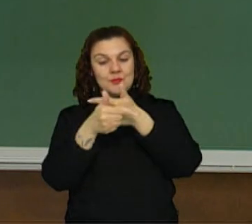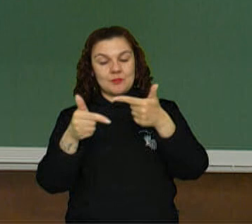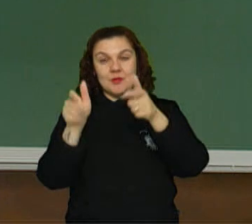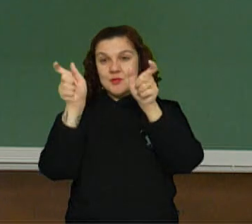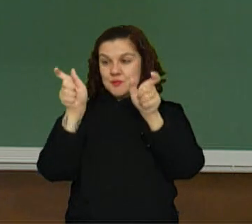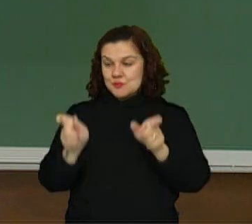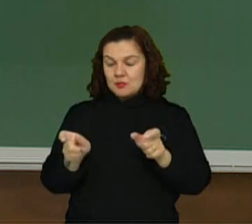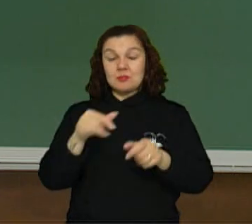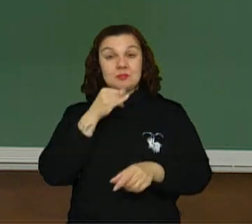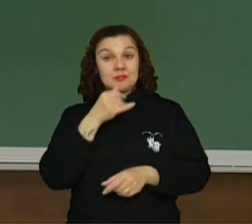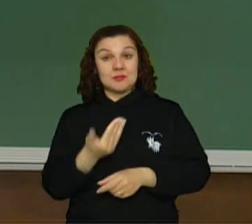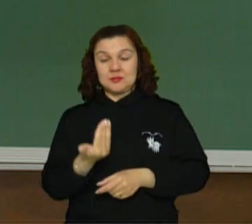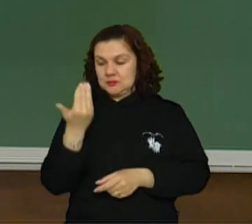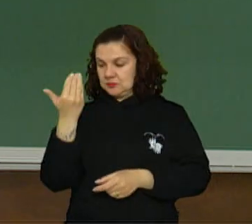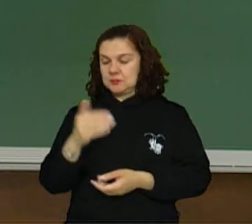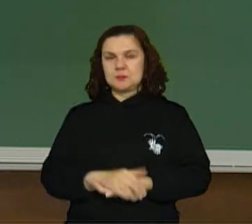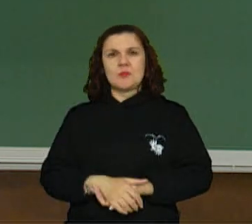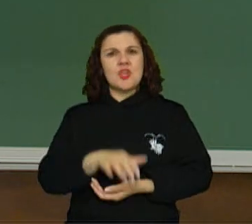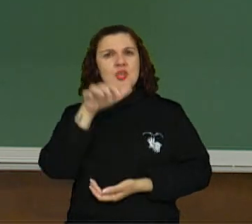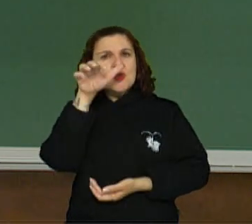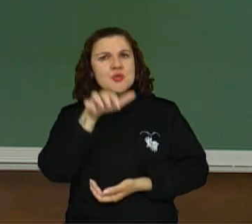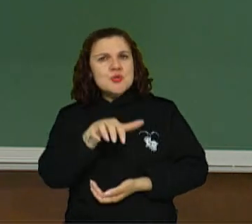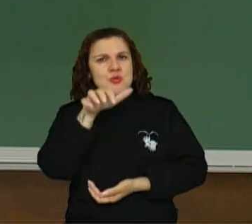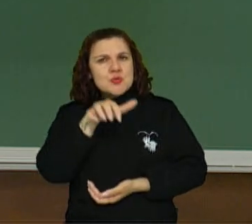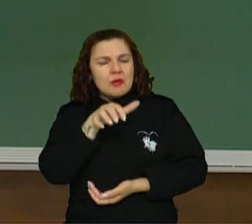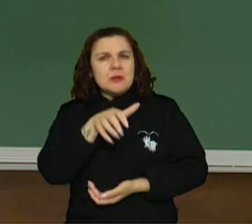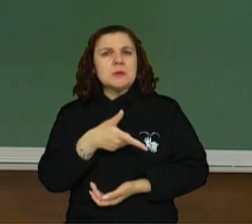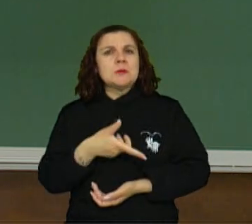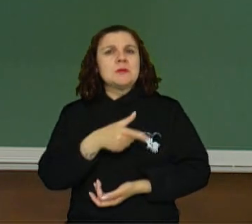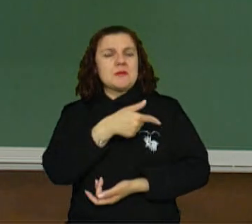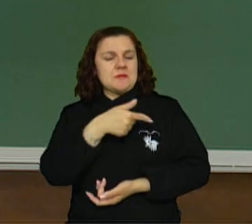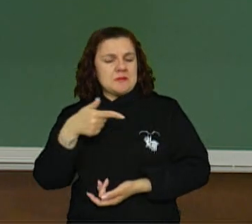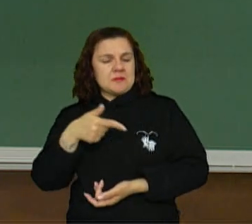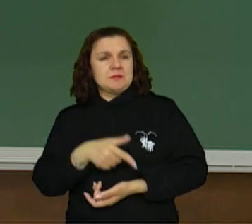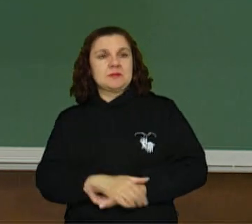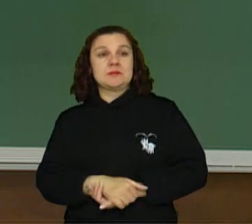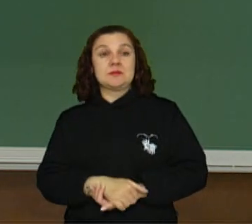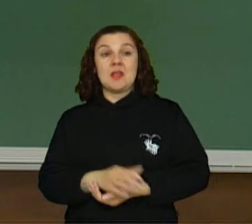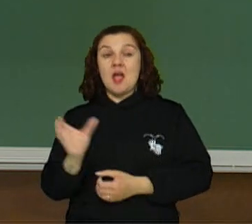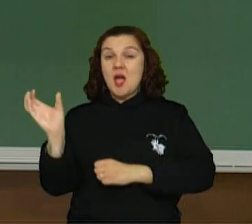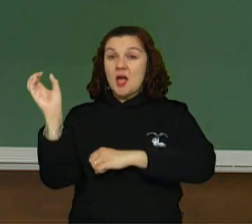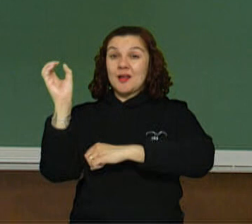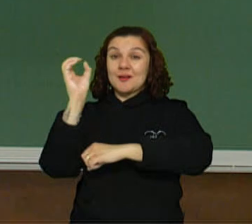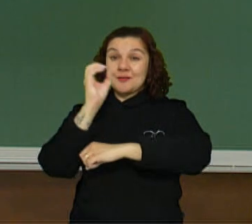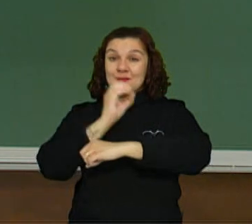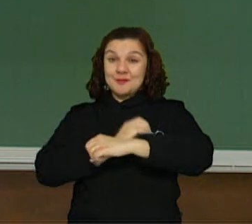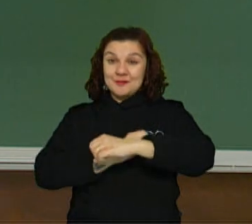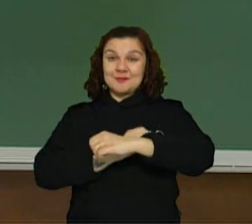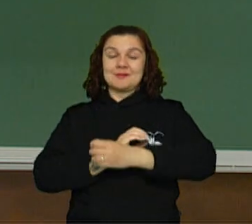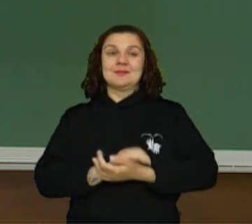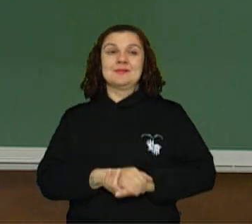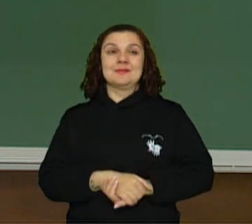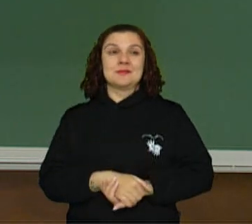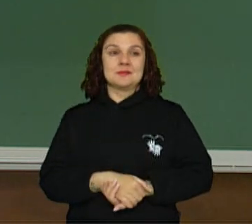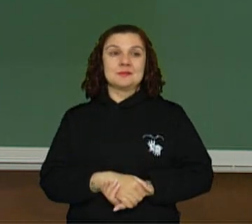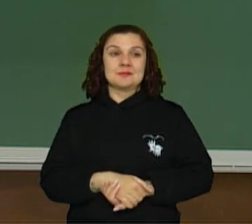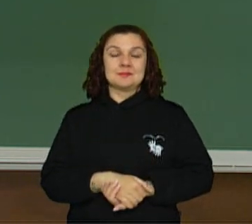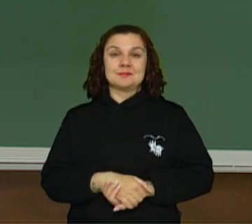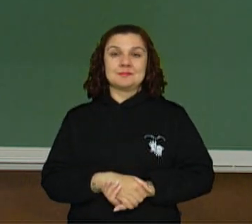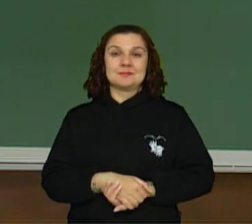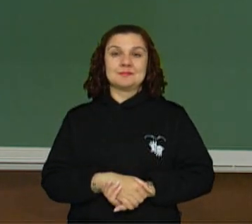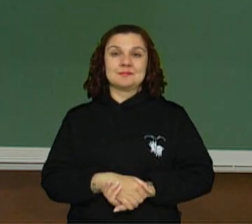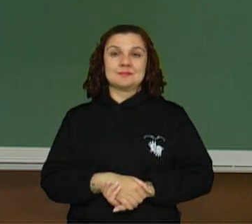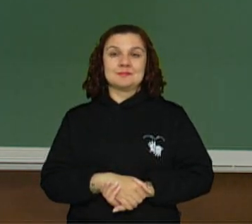sujeito. Exemplo, choveu muito no fim de semana, anoiteceu lentamente.